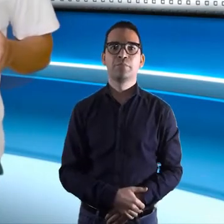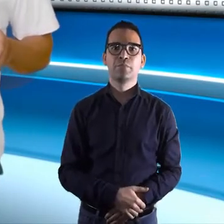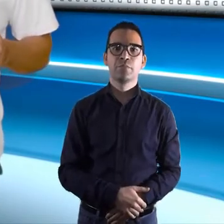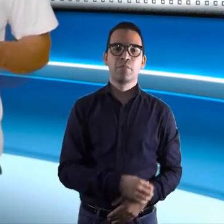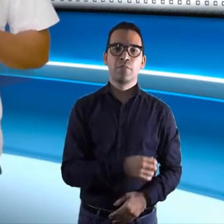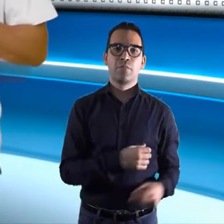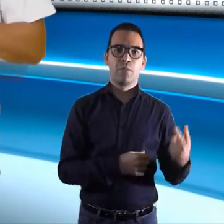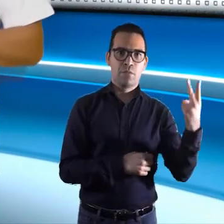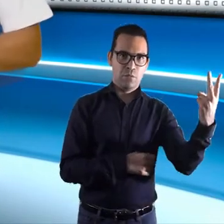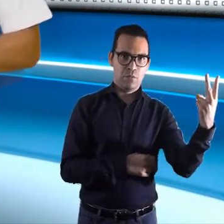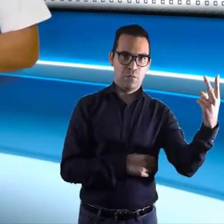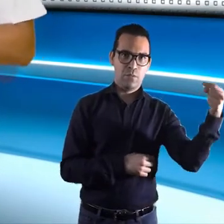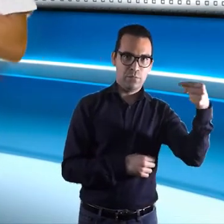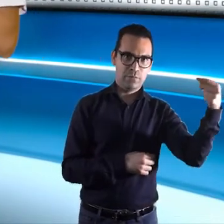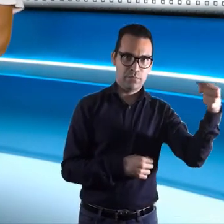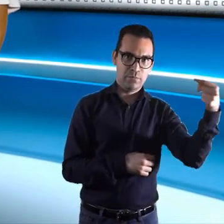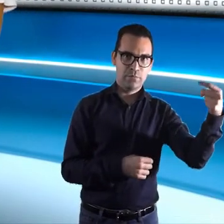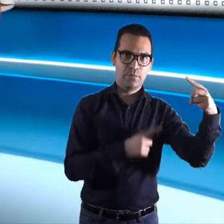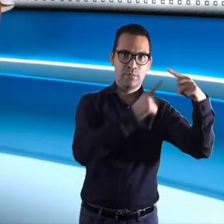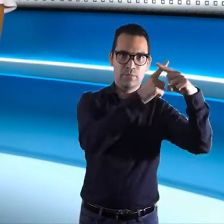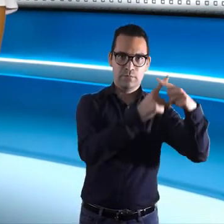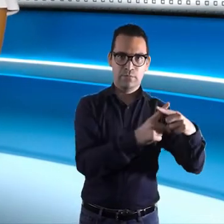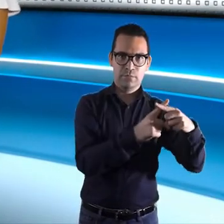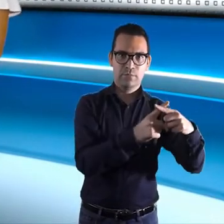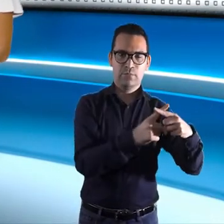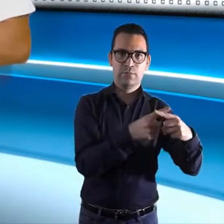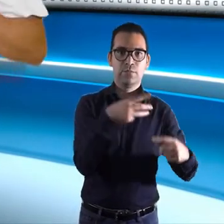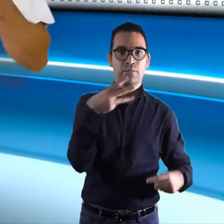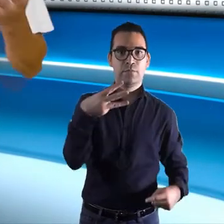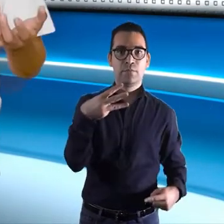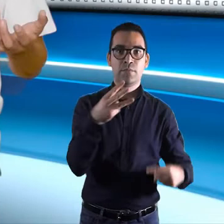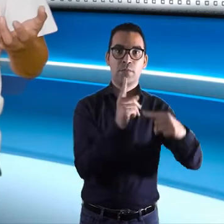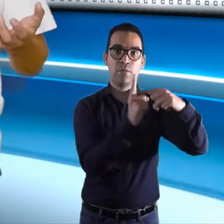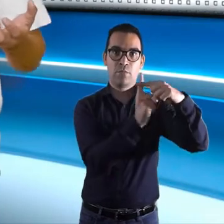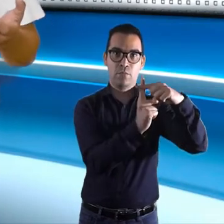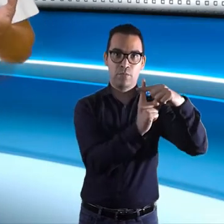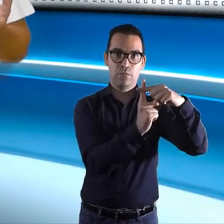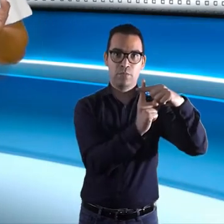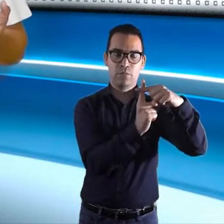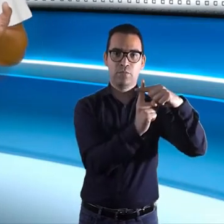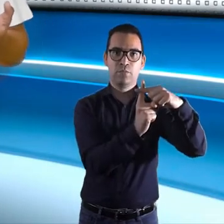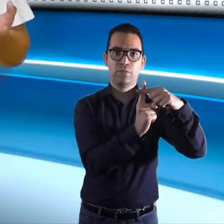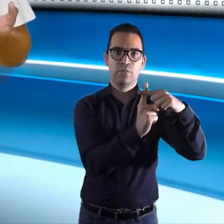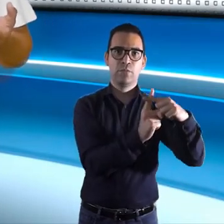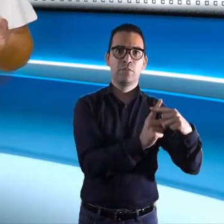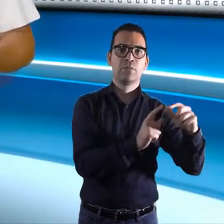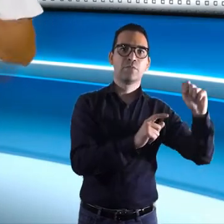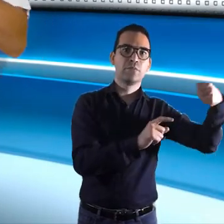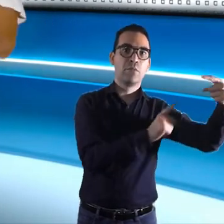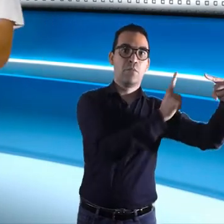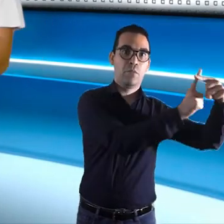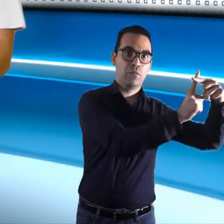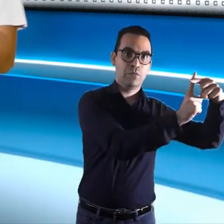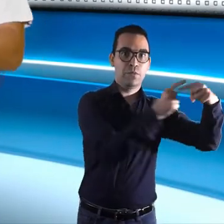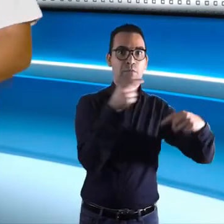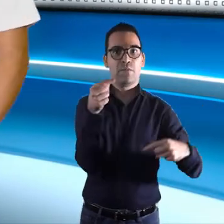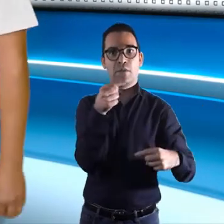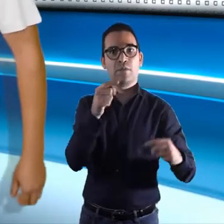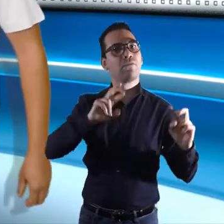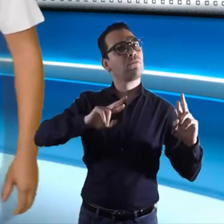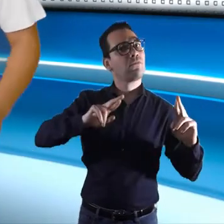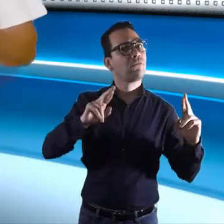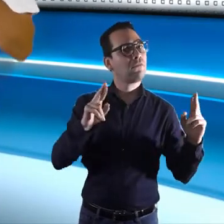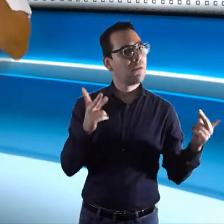2 negativo vezes 3 positivo. Um é negativo, o outro é positivo. Basta você